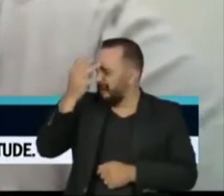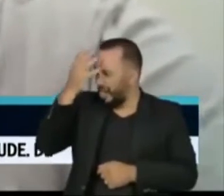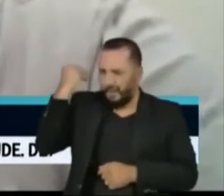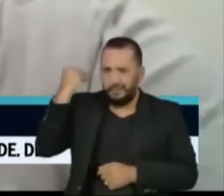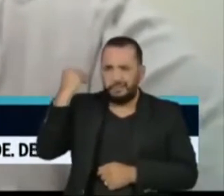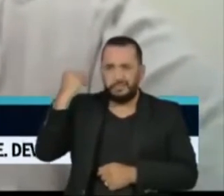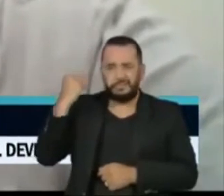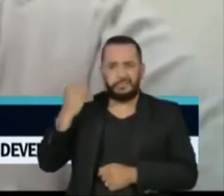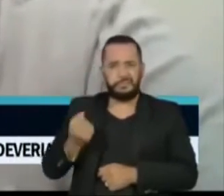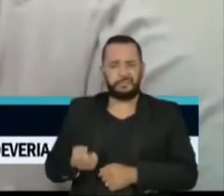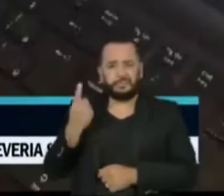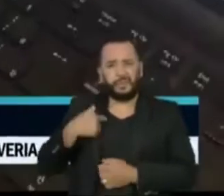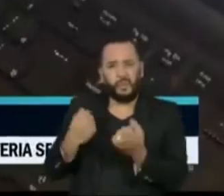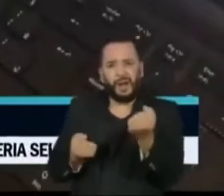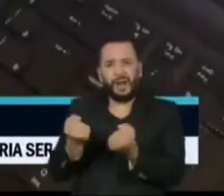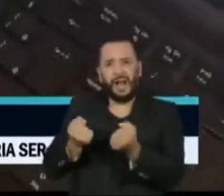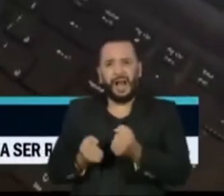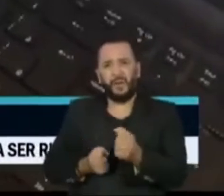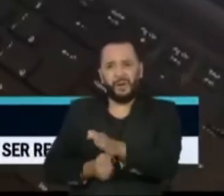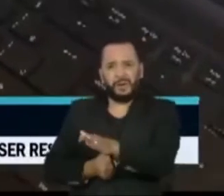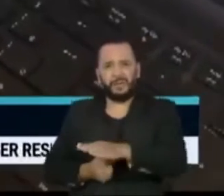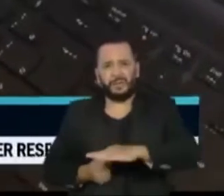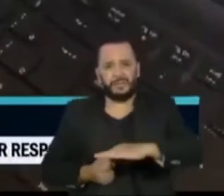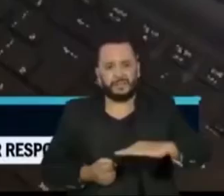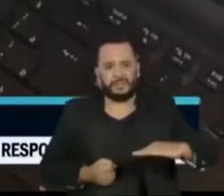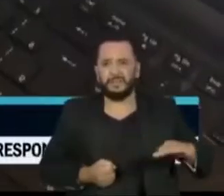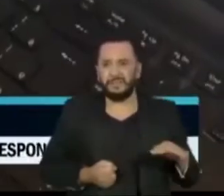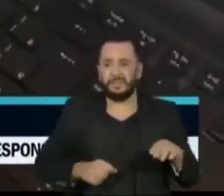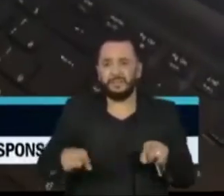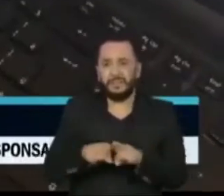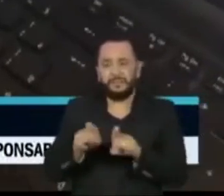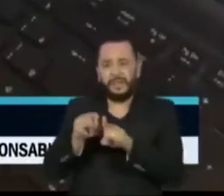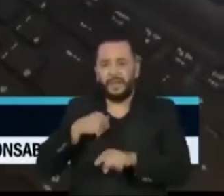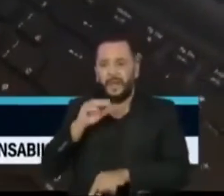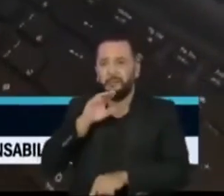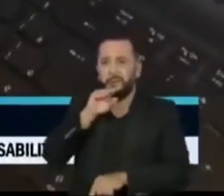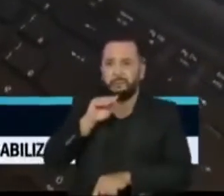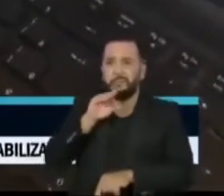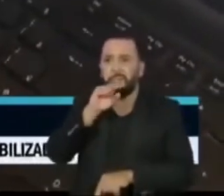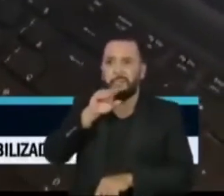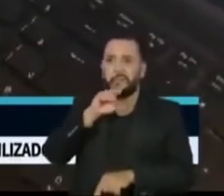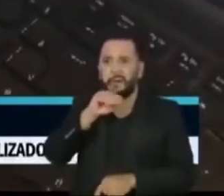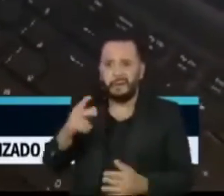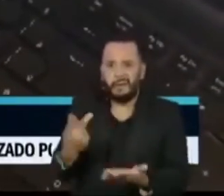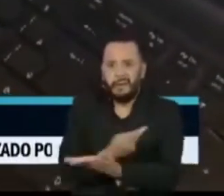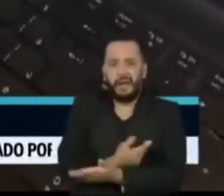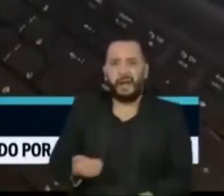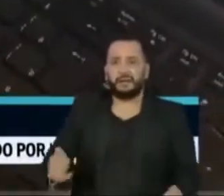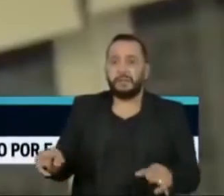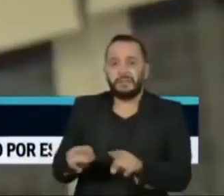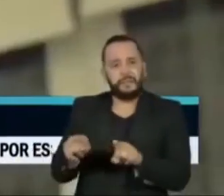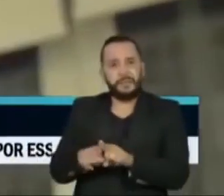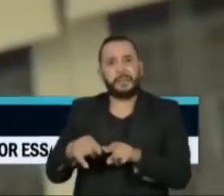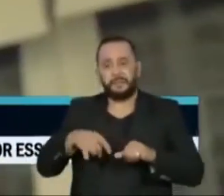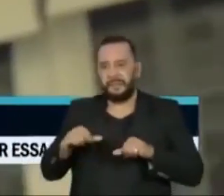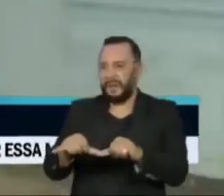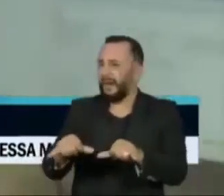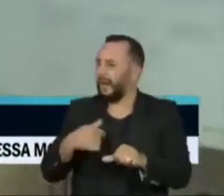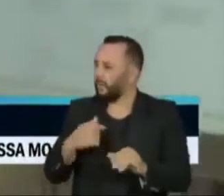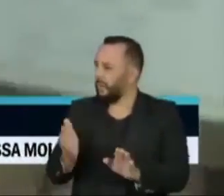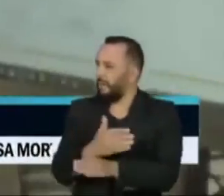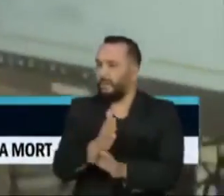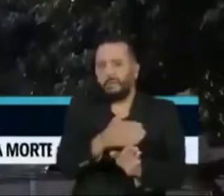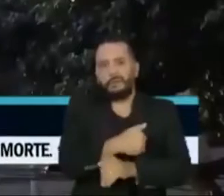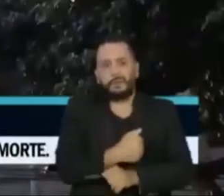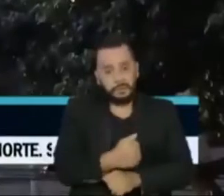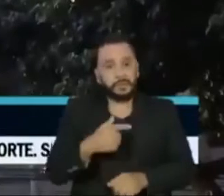não conseguia estacionar o carro, começaram a aparecer erros de dicção também, e aí eu comecei a me perder no supermercado. Um estudo